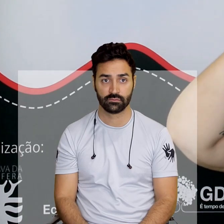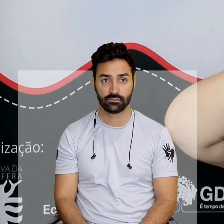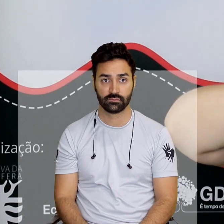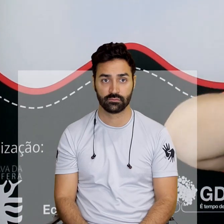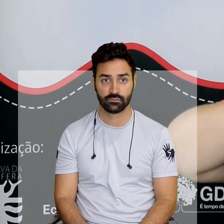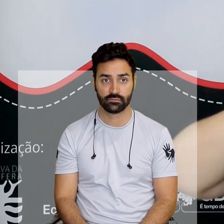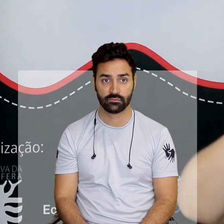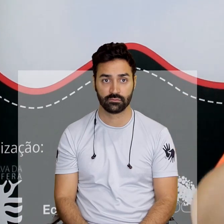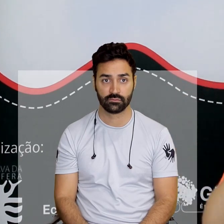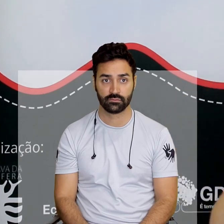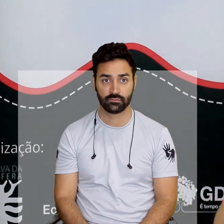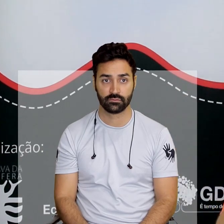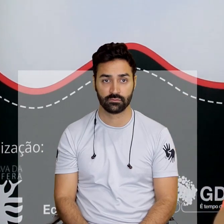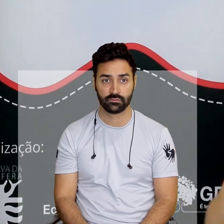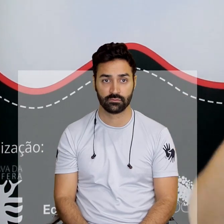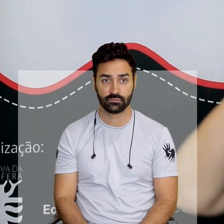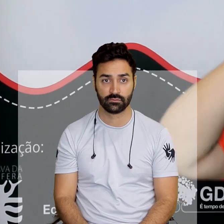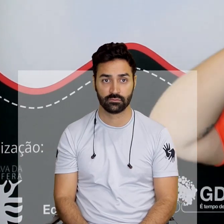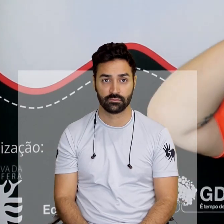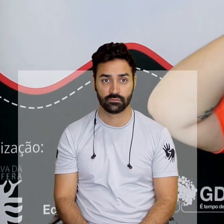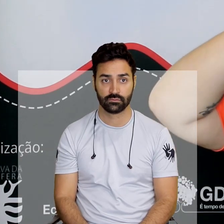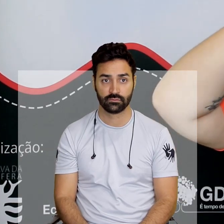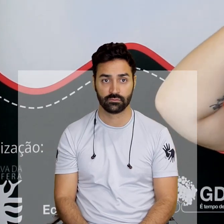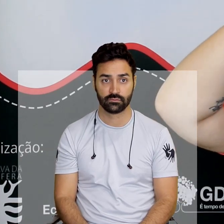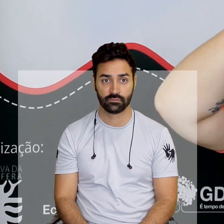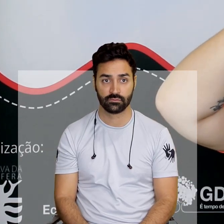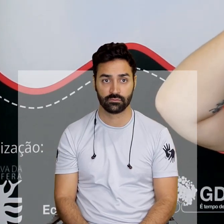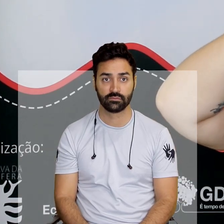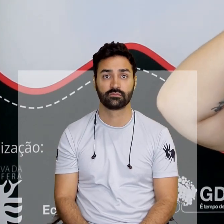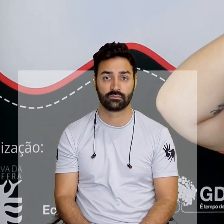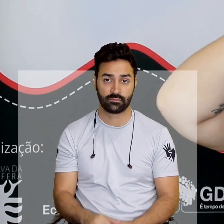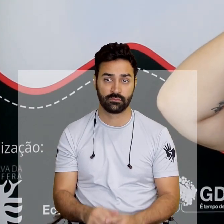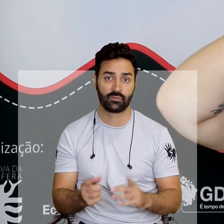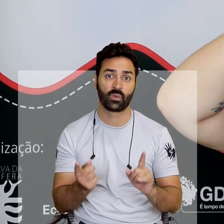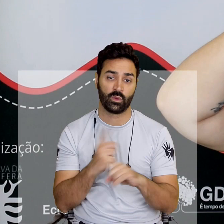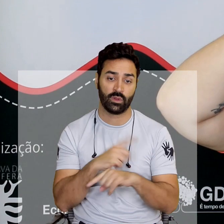E o contrário, a criança é o quê? Sobrinha.